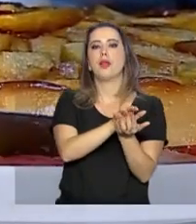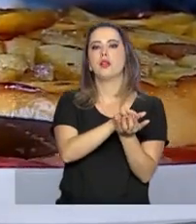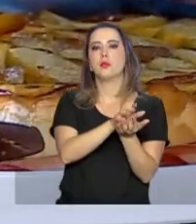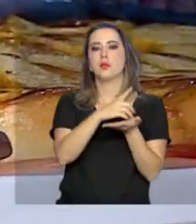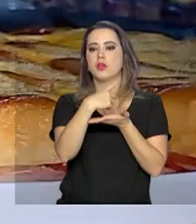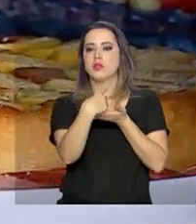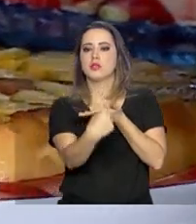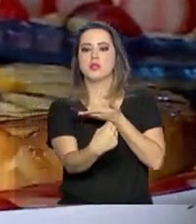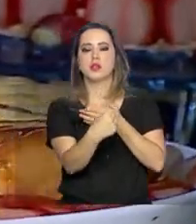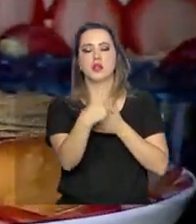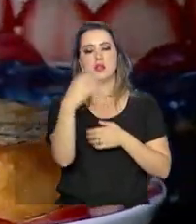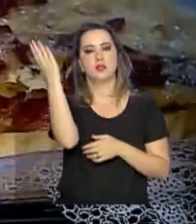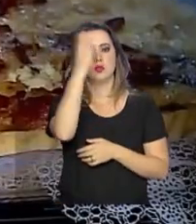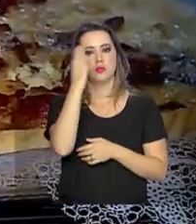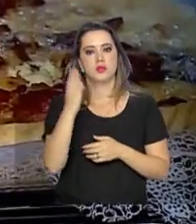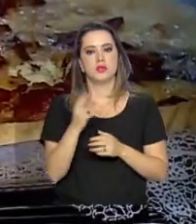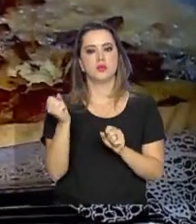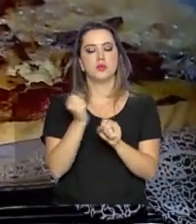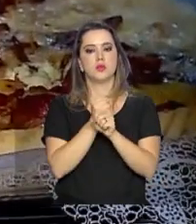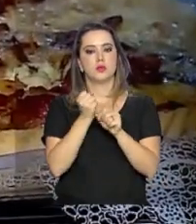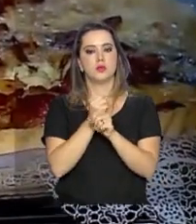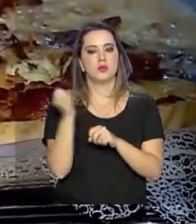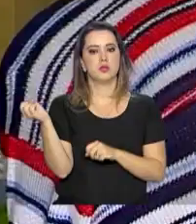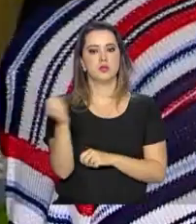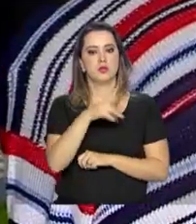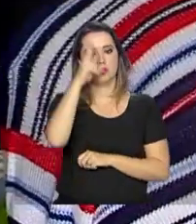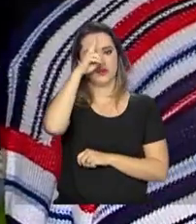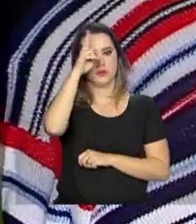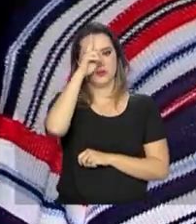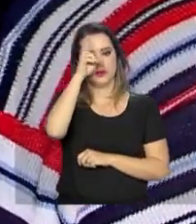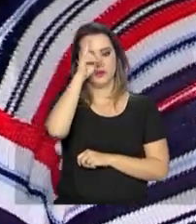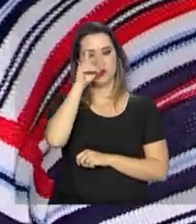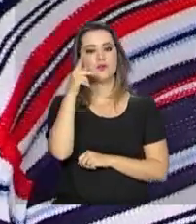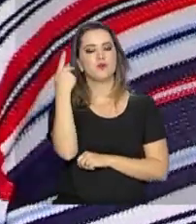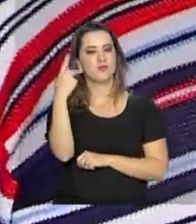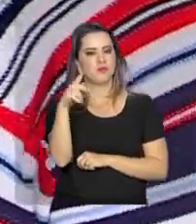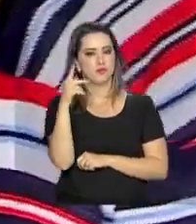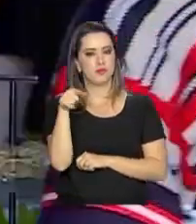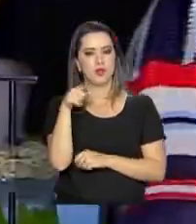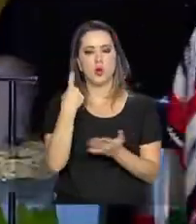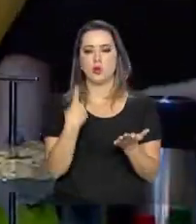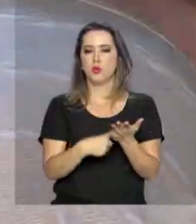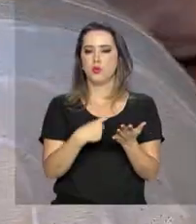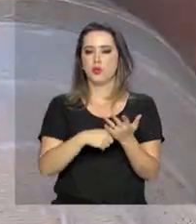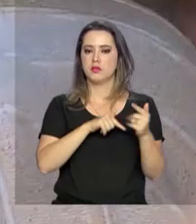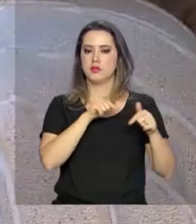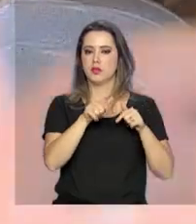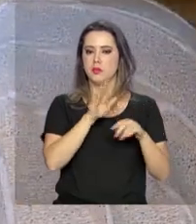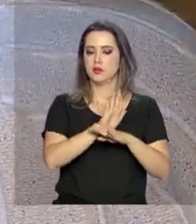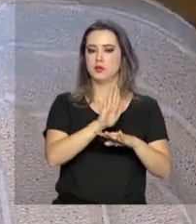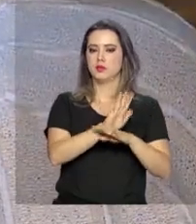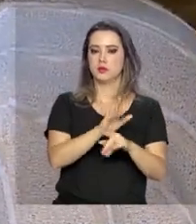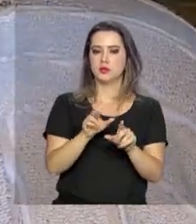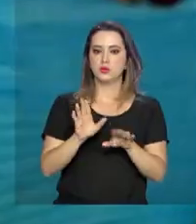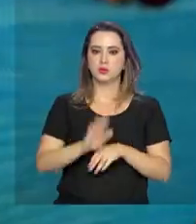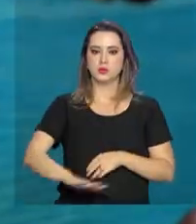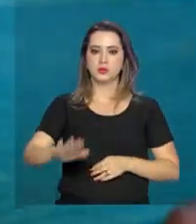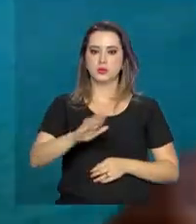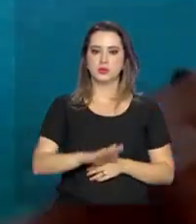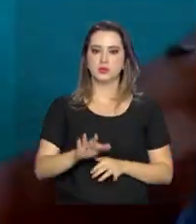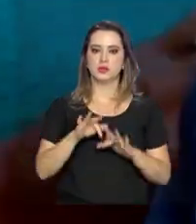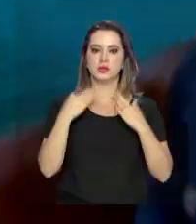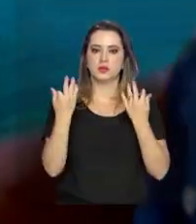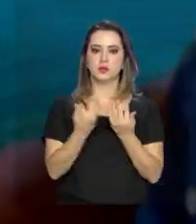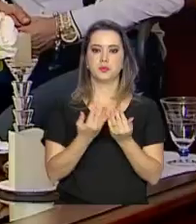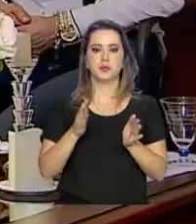Brasil para construir uma nova história no país vizinho. Nos encontros, elas combinam ações sociais para ajudar crianças e